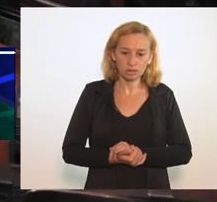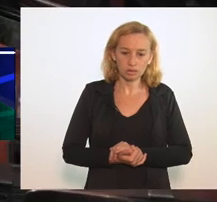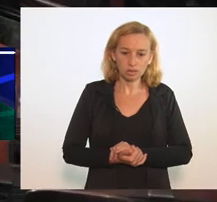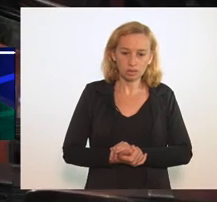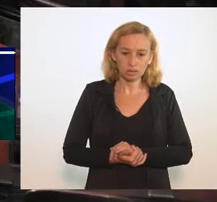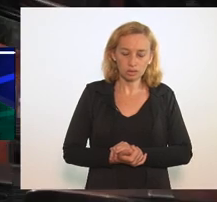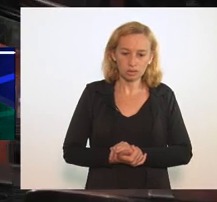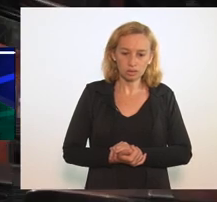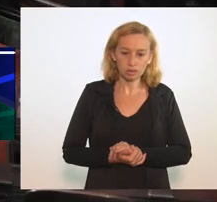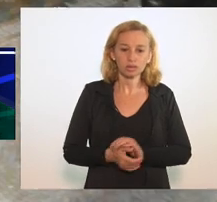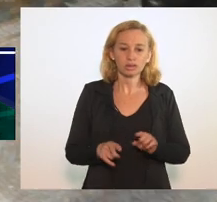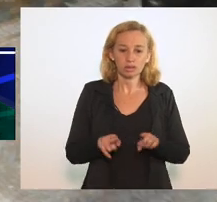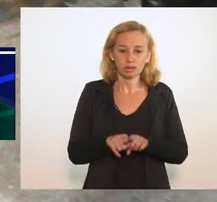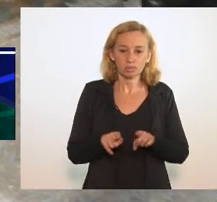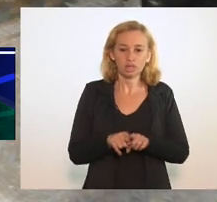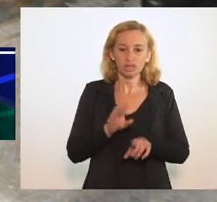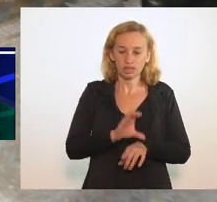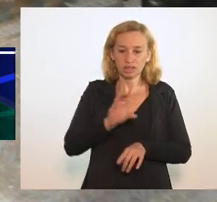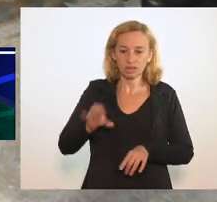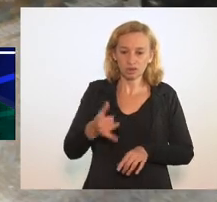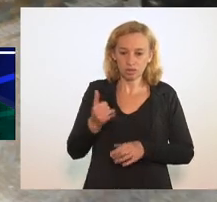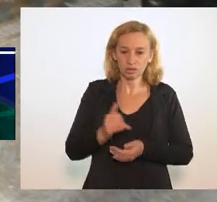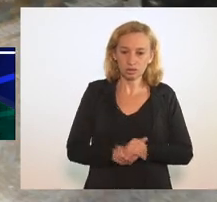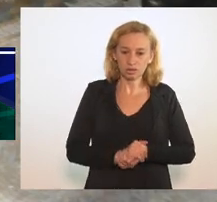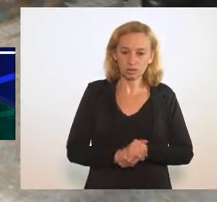É, inclusive as emendas da CCJ. Ok.